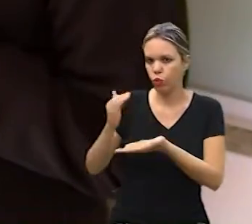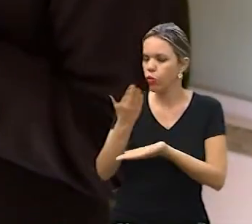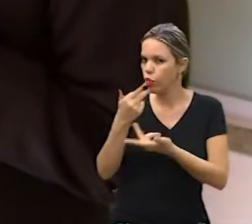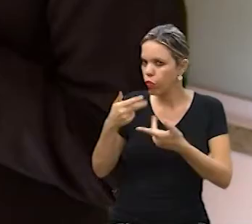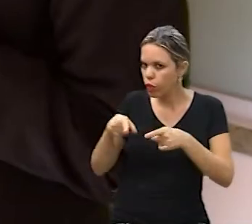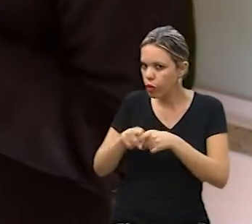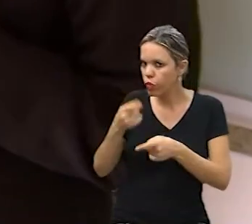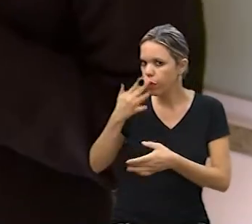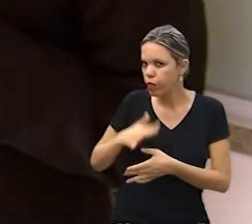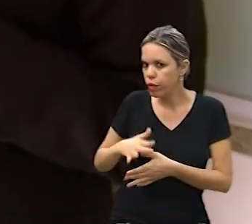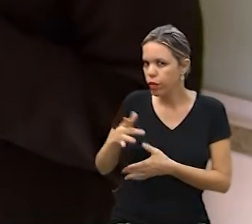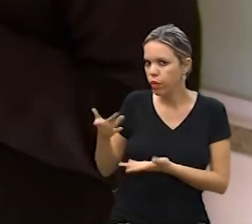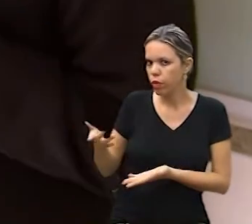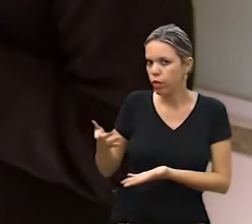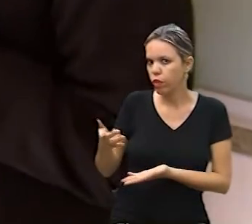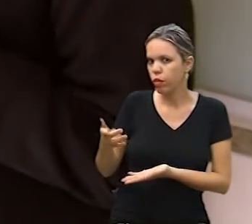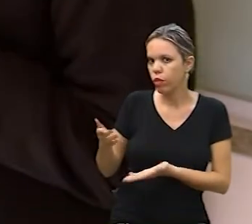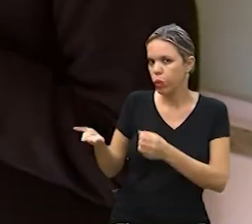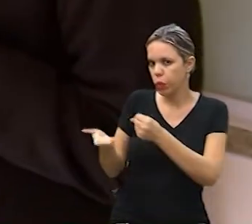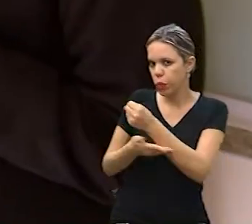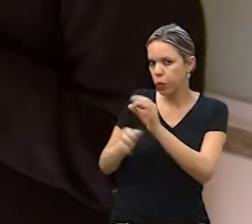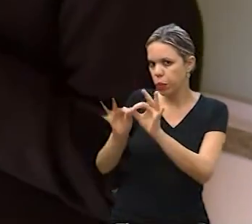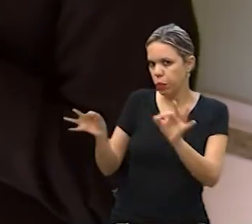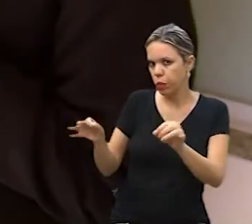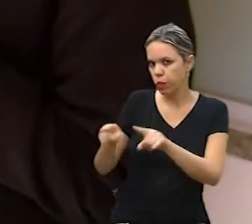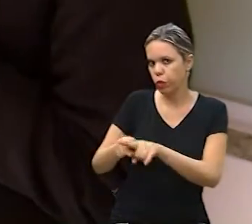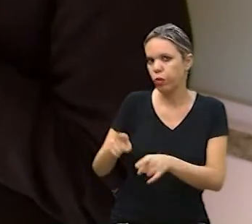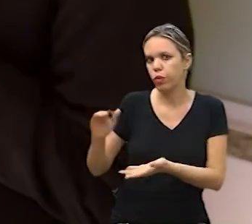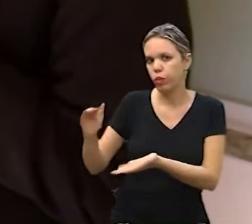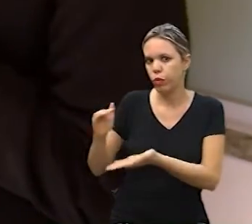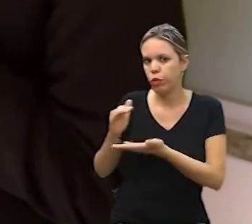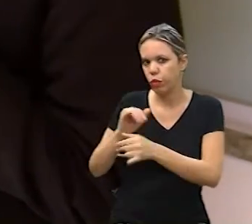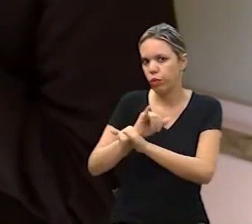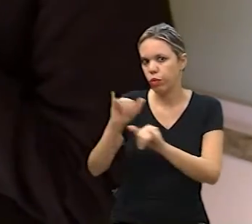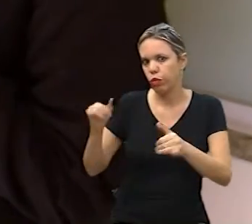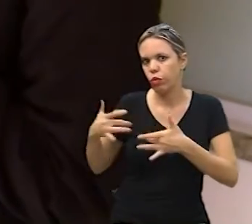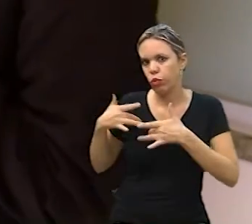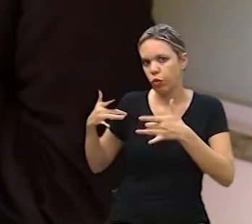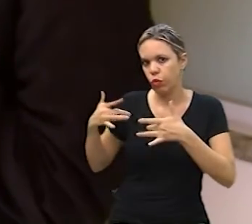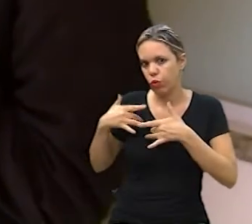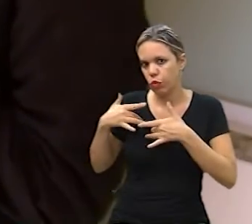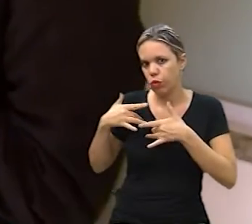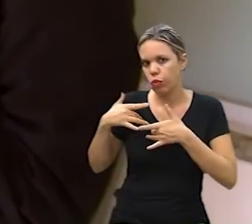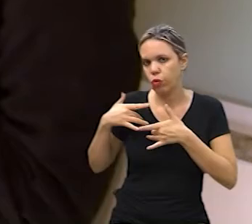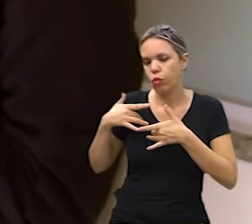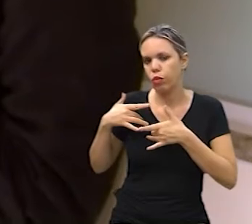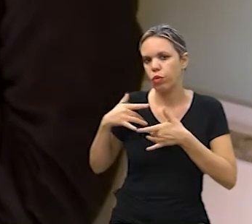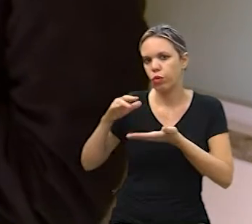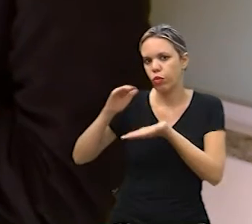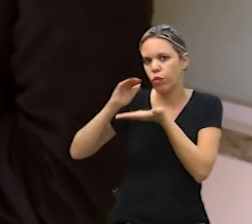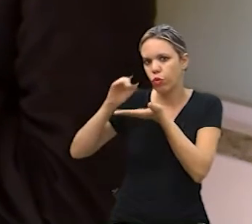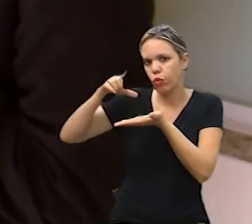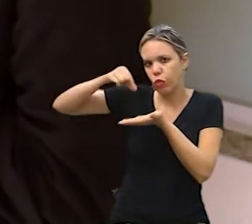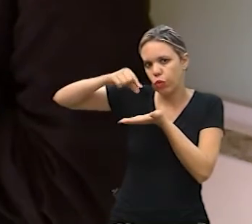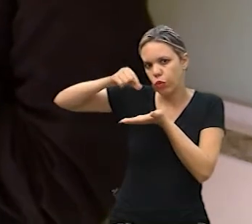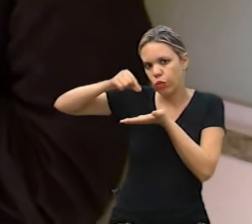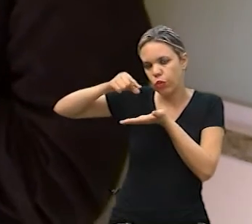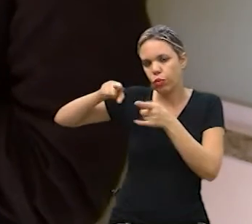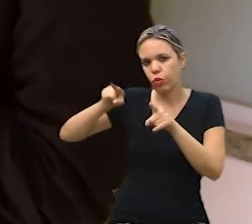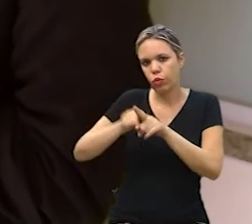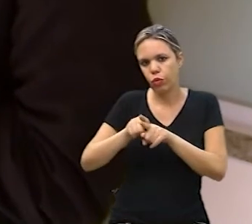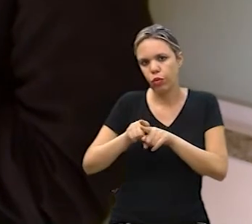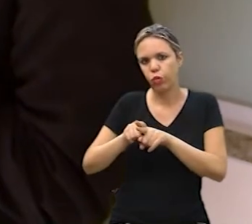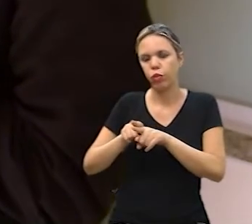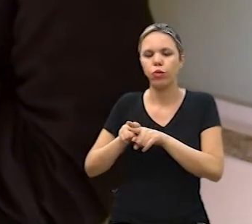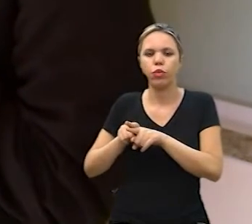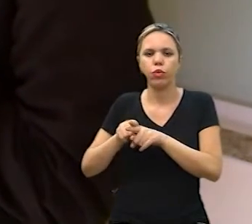suplementos alimentares infantil, o Júnior, né? A gente também recebe campanha de doação do Nutri-Drink, que é o líquido, o